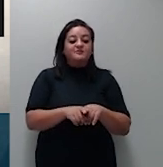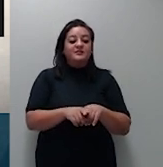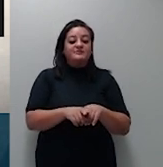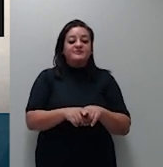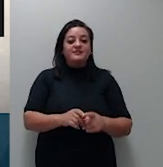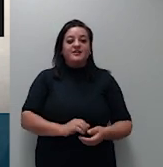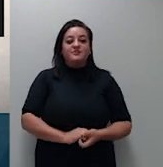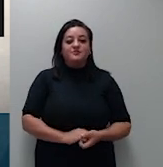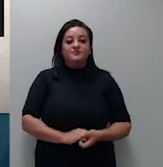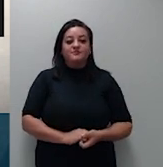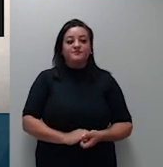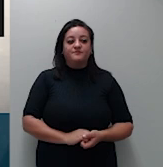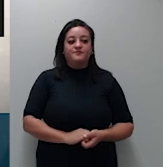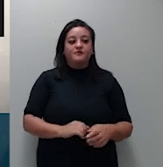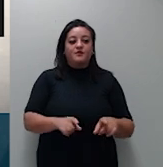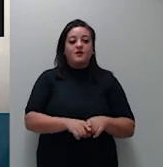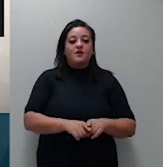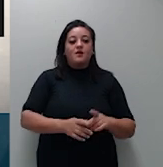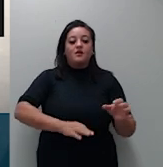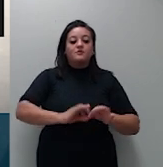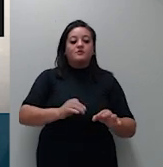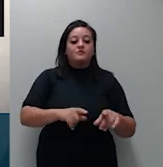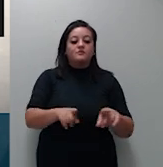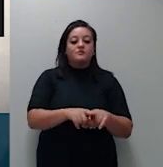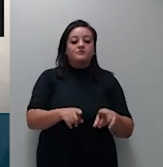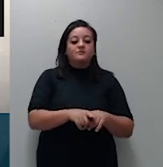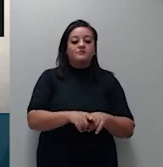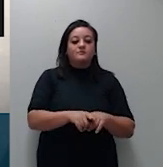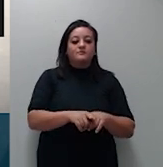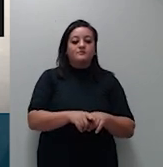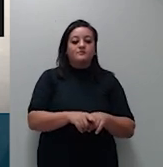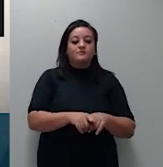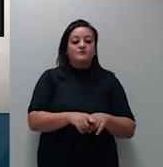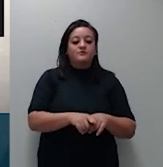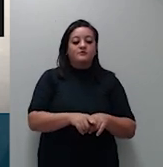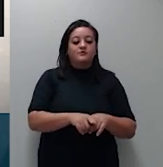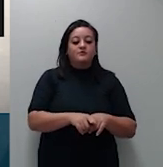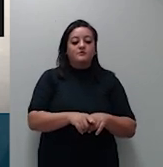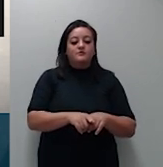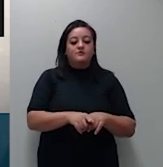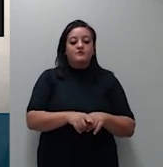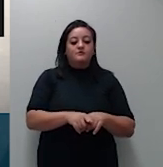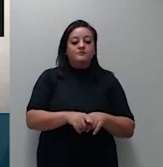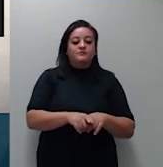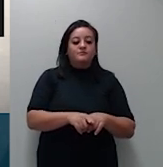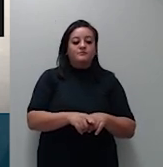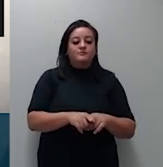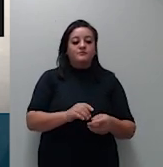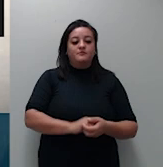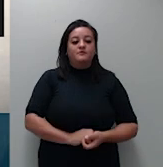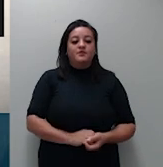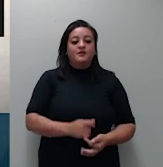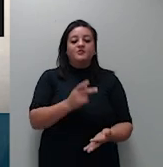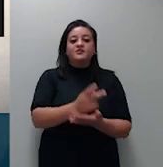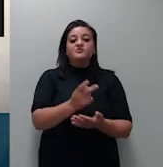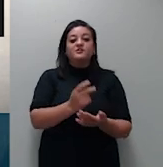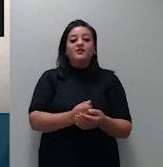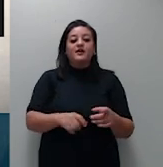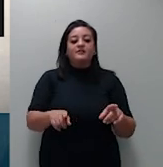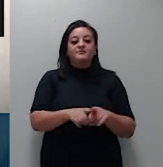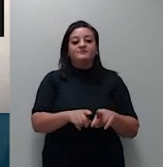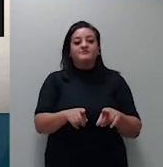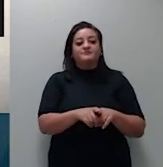convencional vem regido no 1711 podem os cônjuges ou a entidade familiar